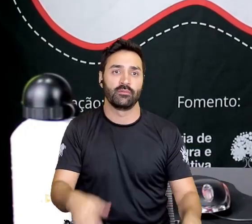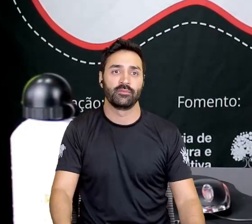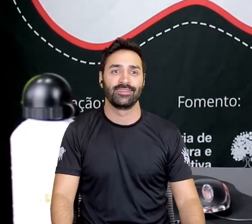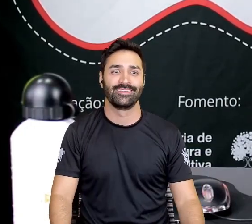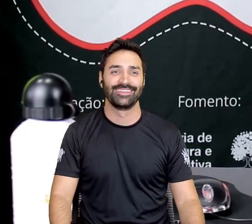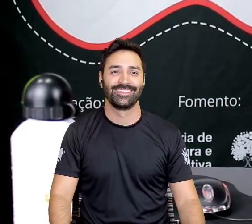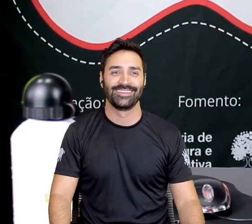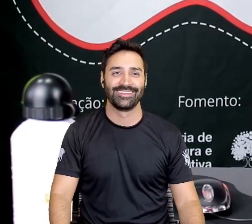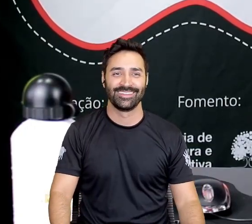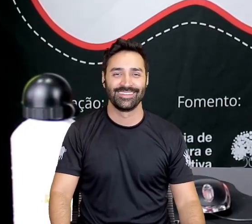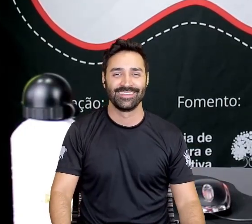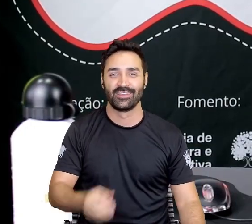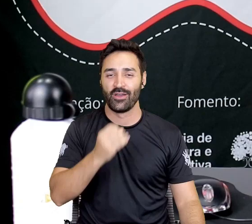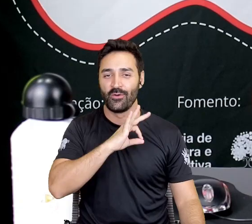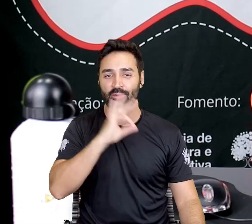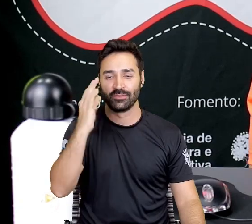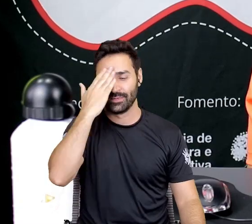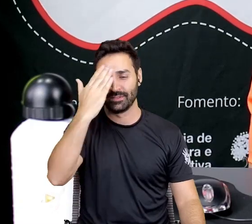obrigado.